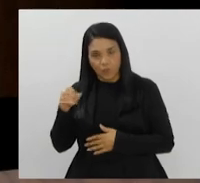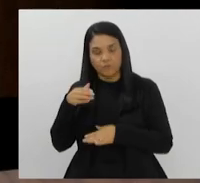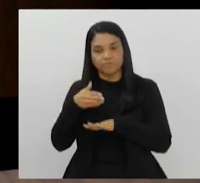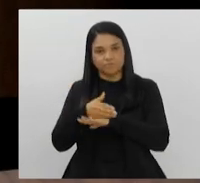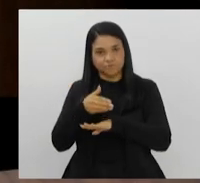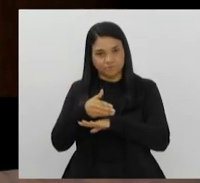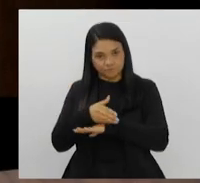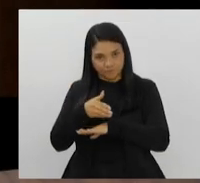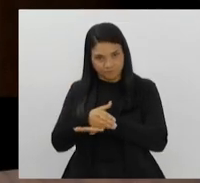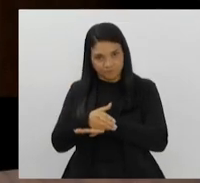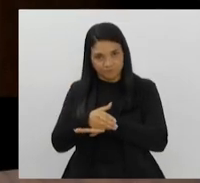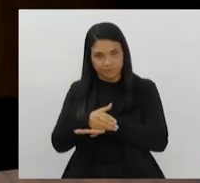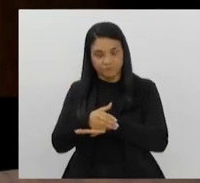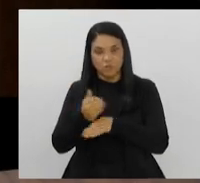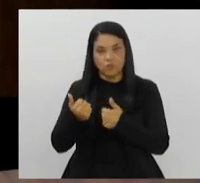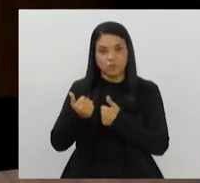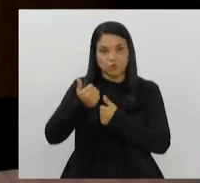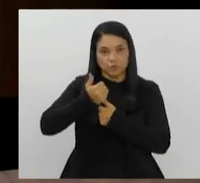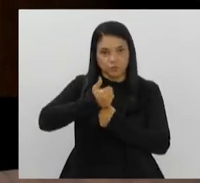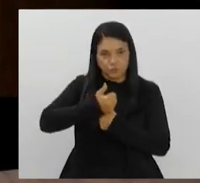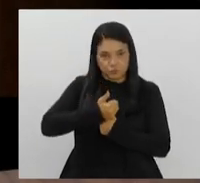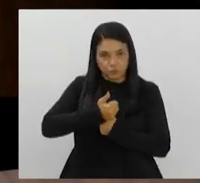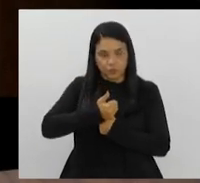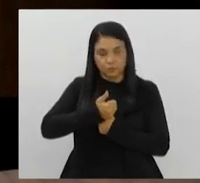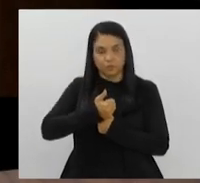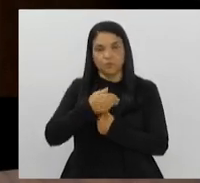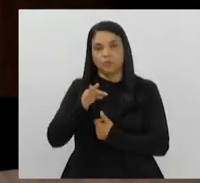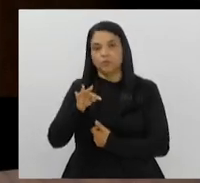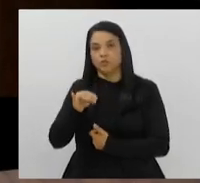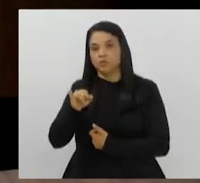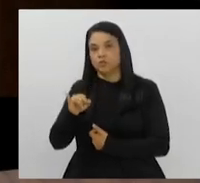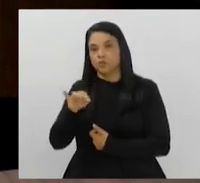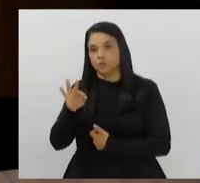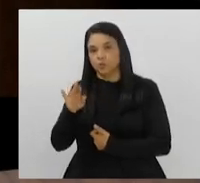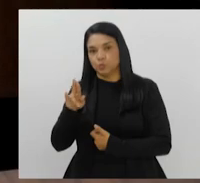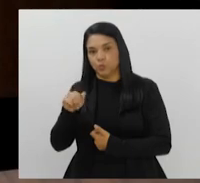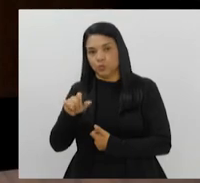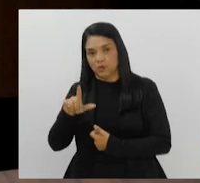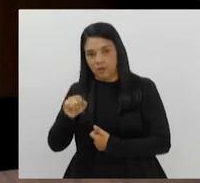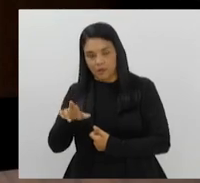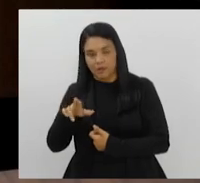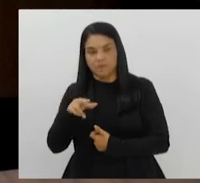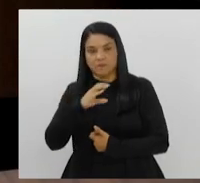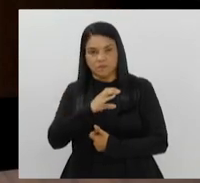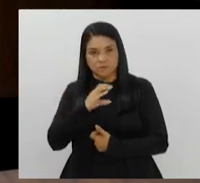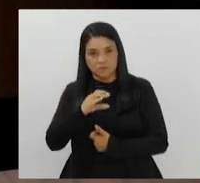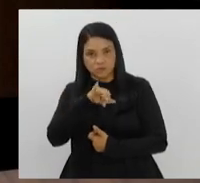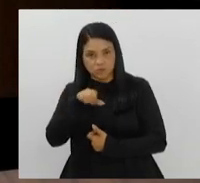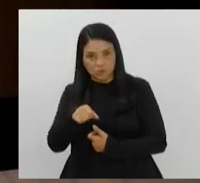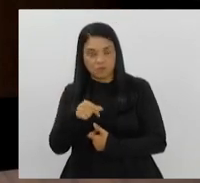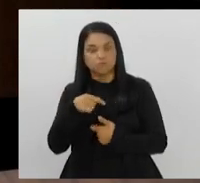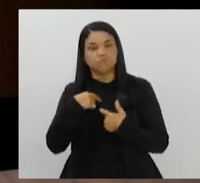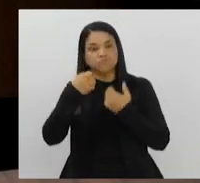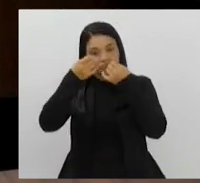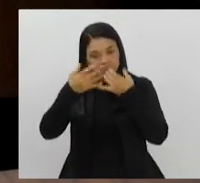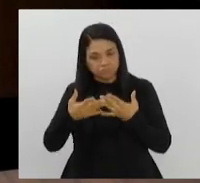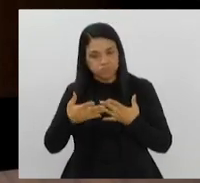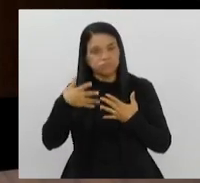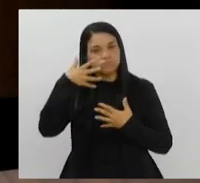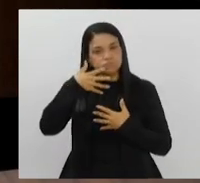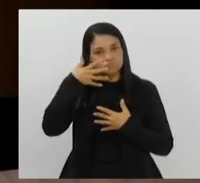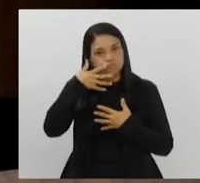presente, substituindo o titular na CCJ, faz as suas sustentações